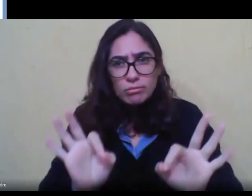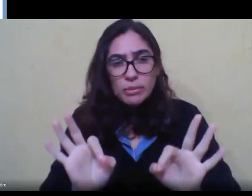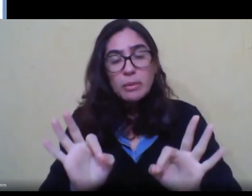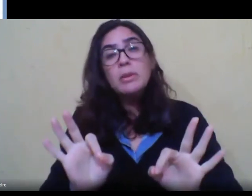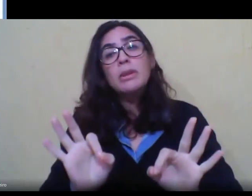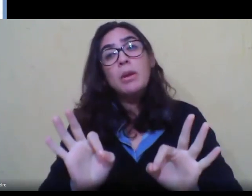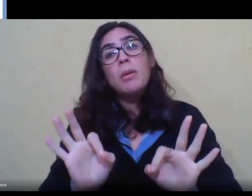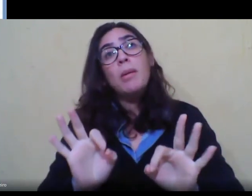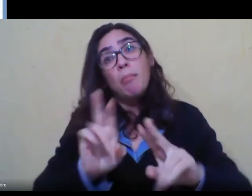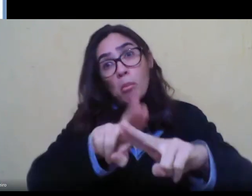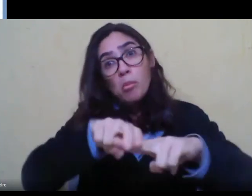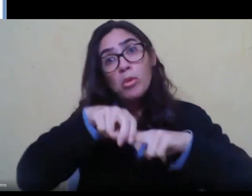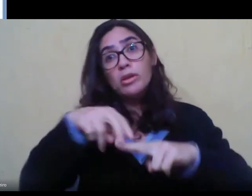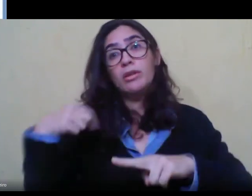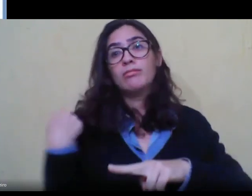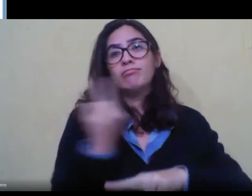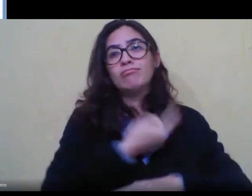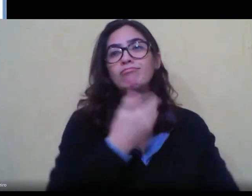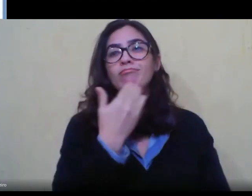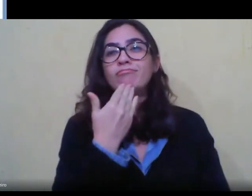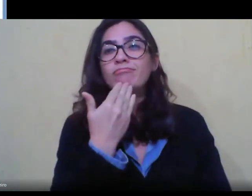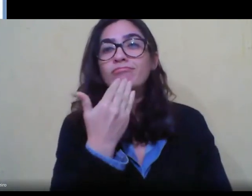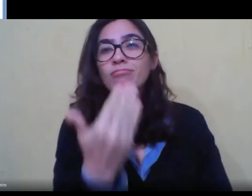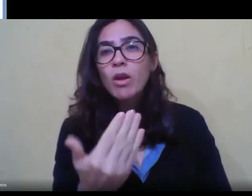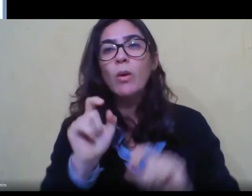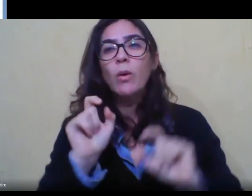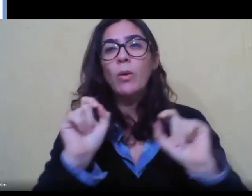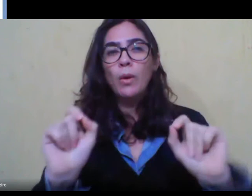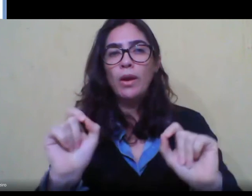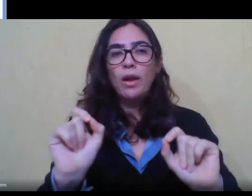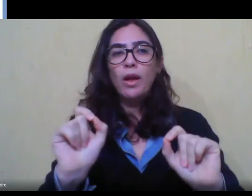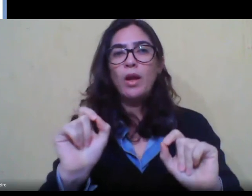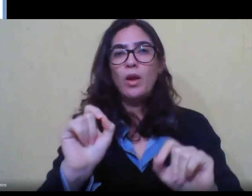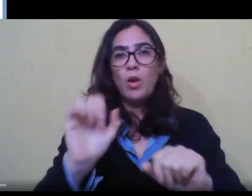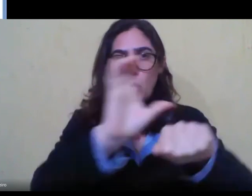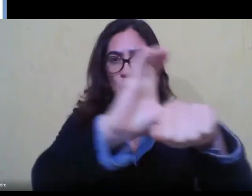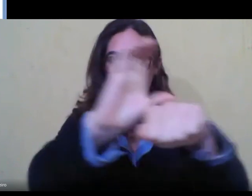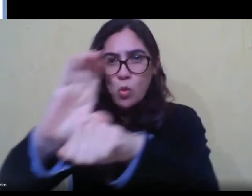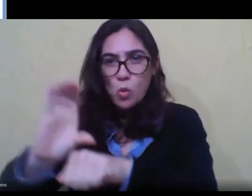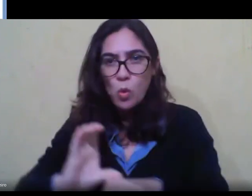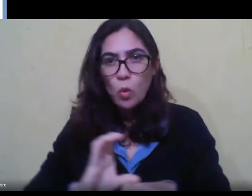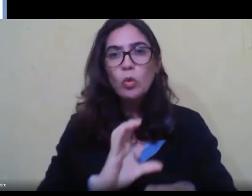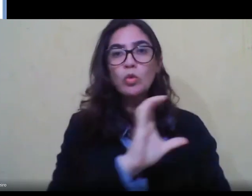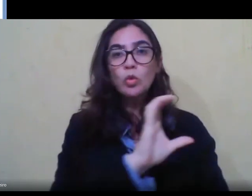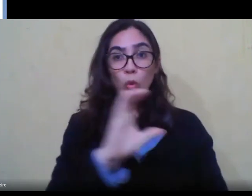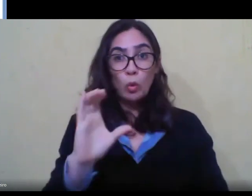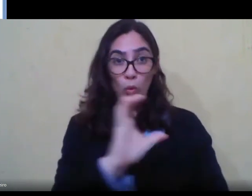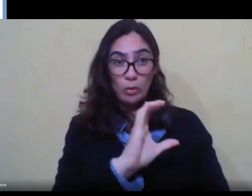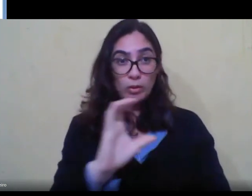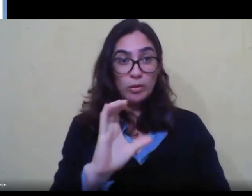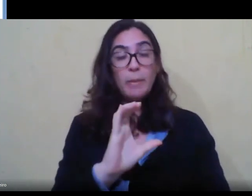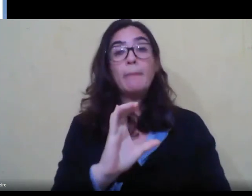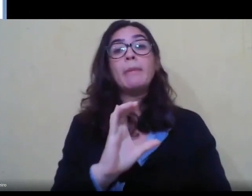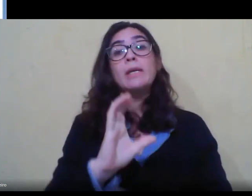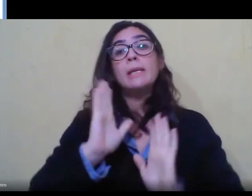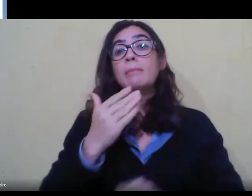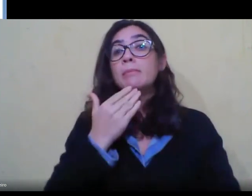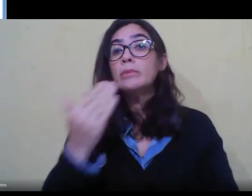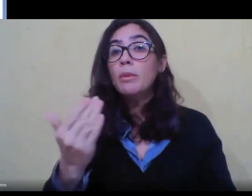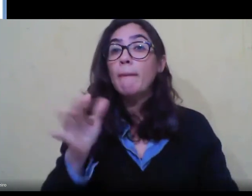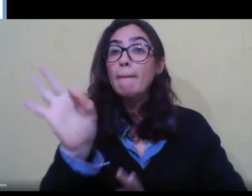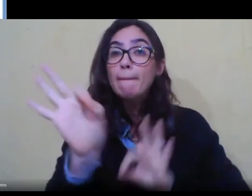pedimos que as coordenações de curso pudessem mandar esses planos específicos